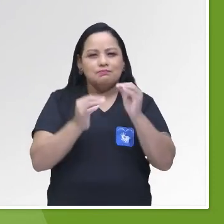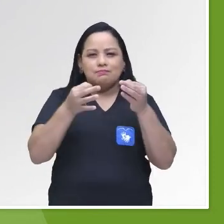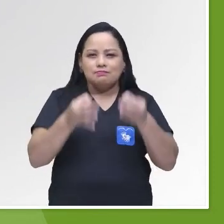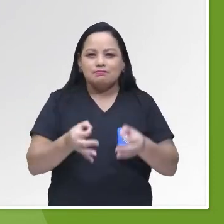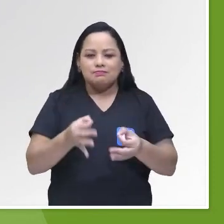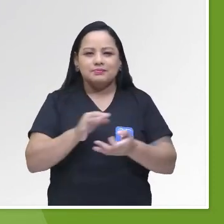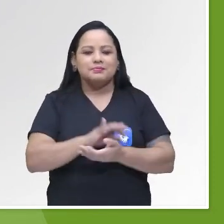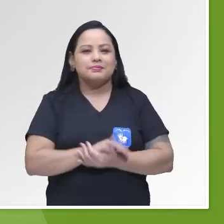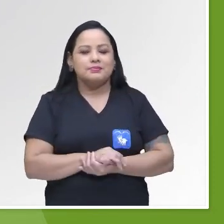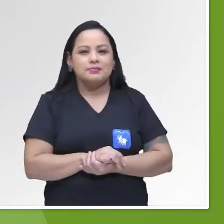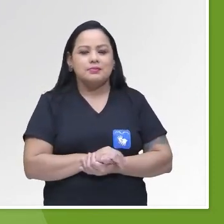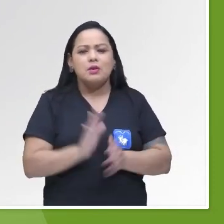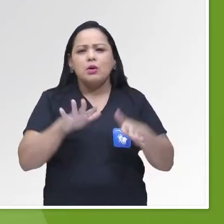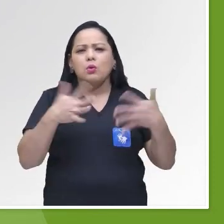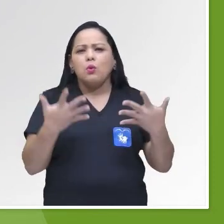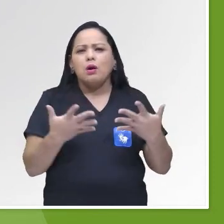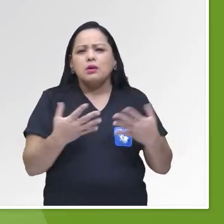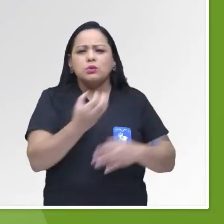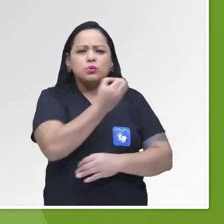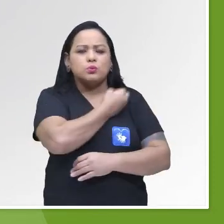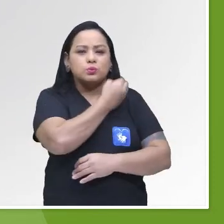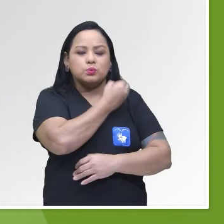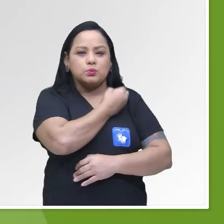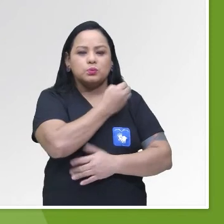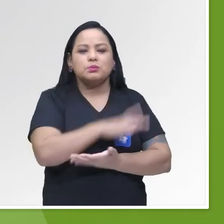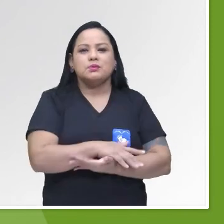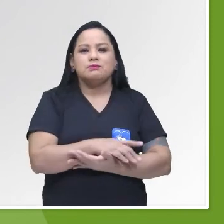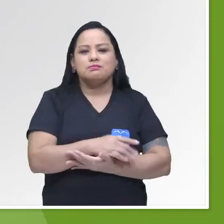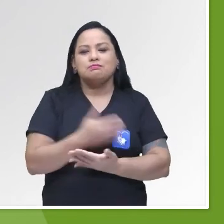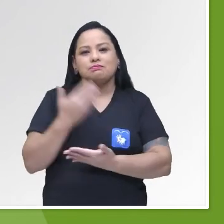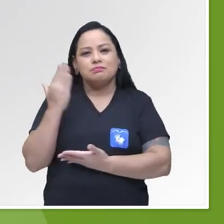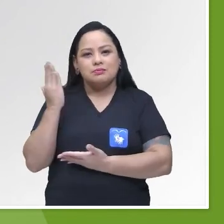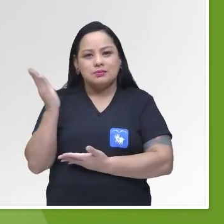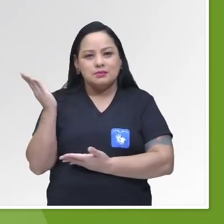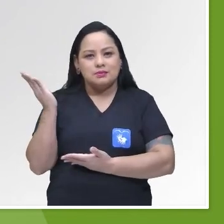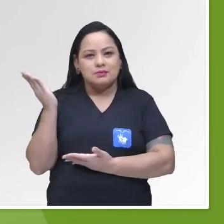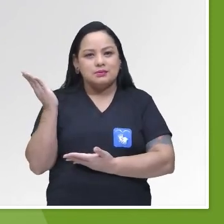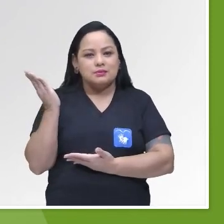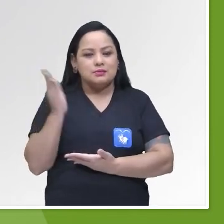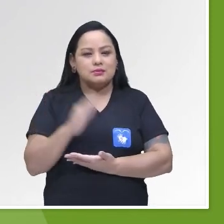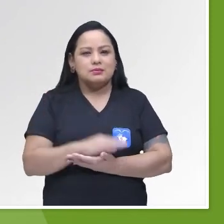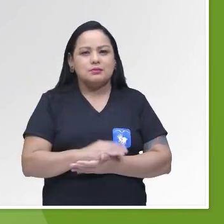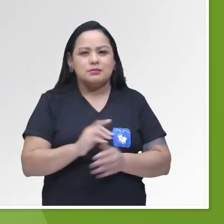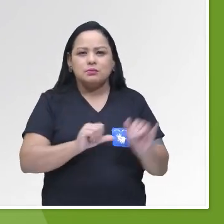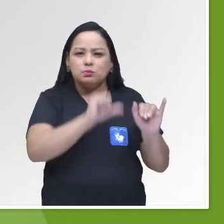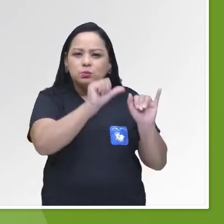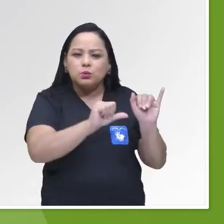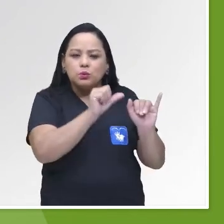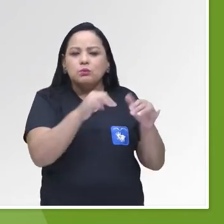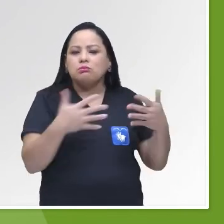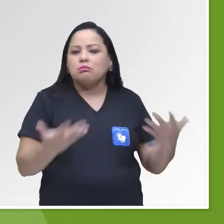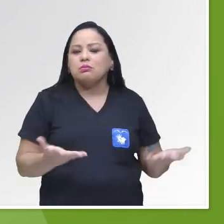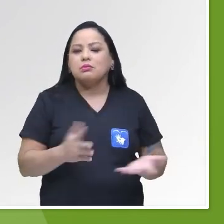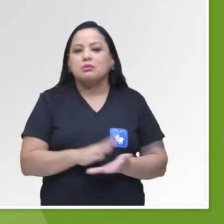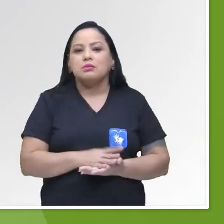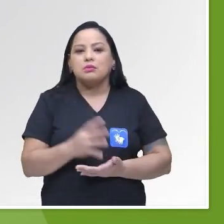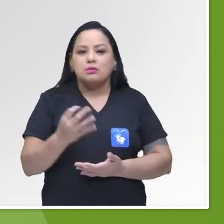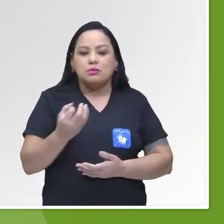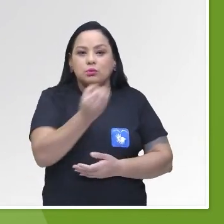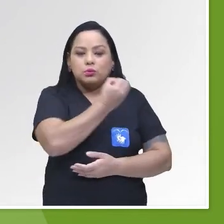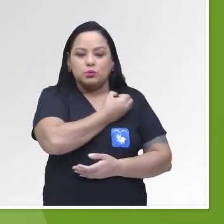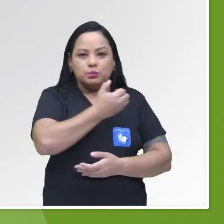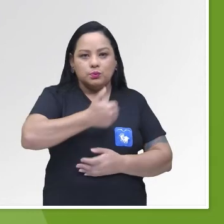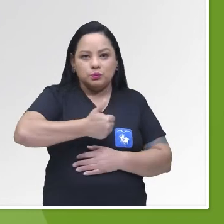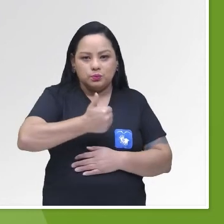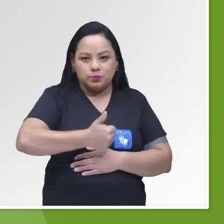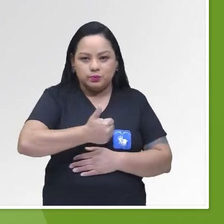balanceada. E quais são os coeficientes desta reação química? É o número